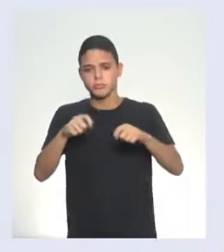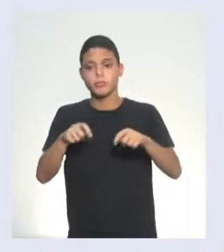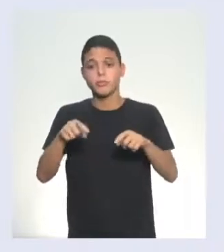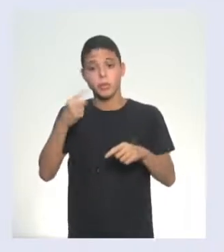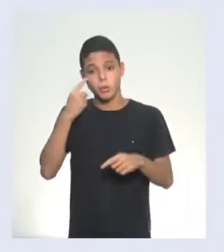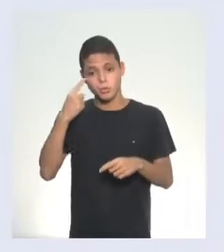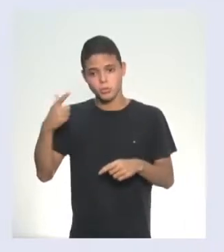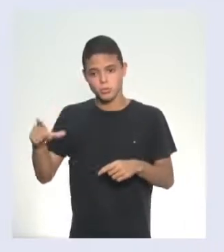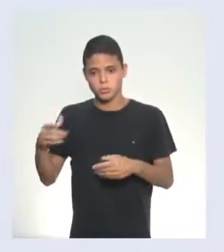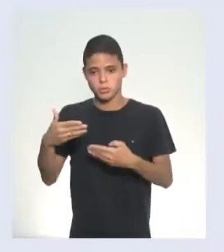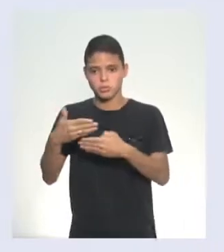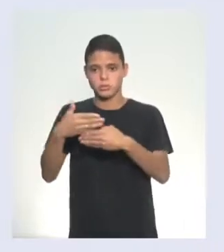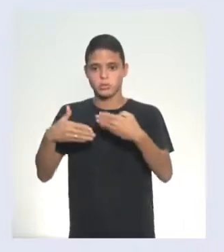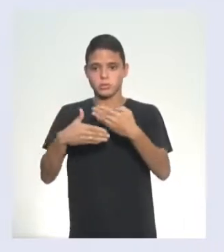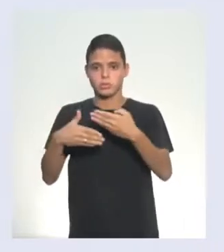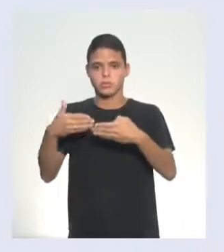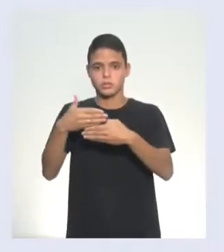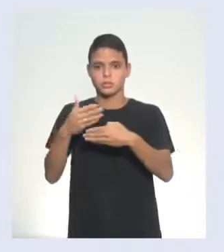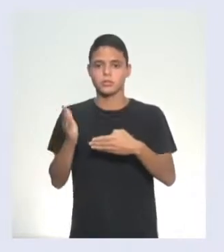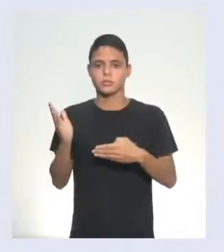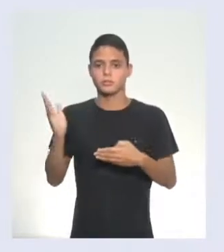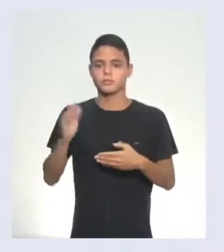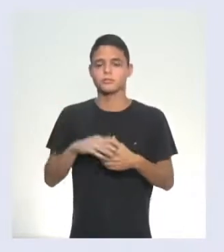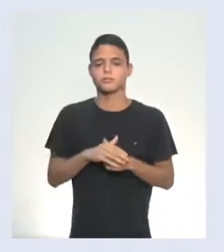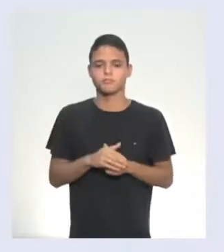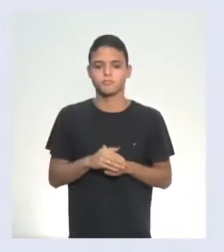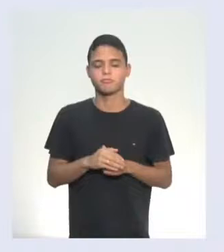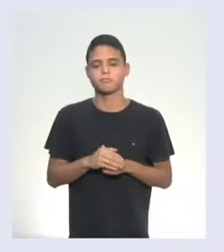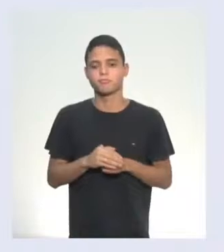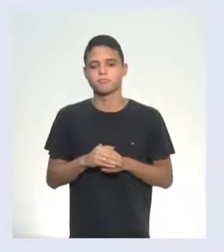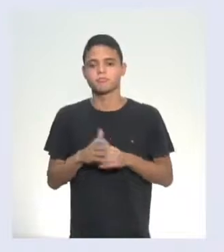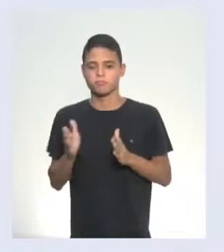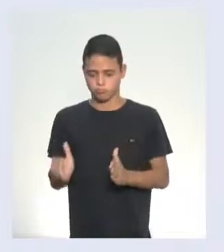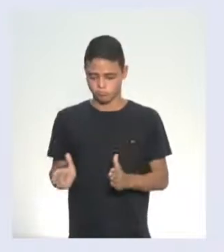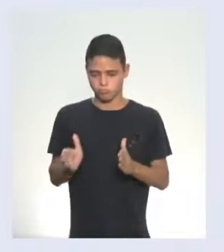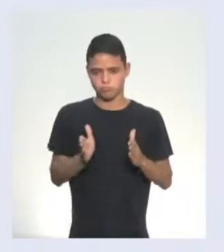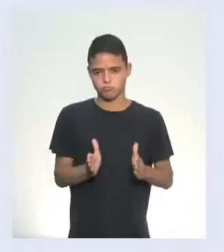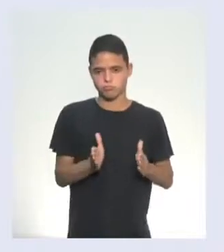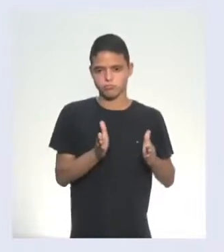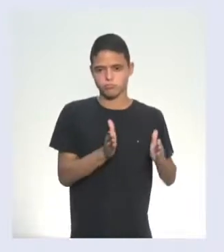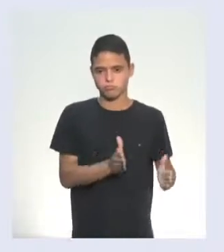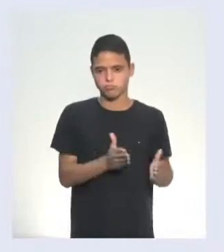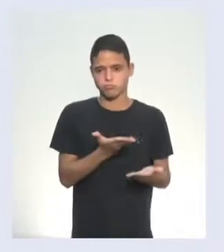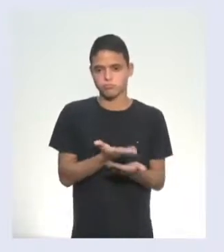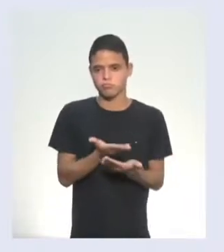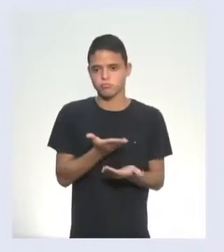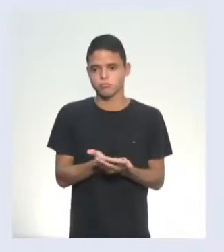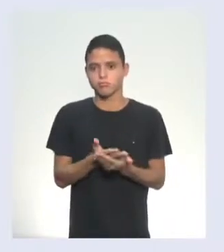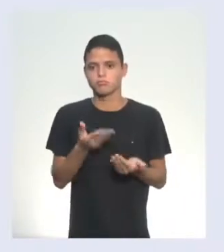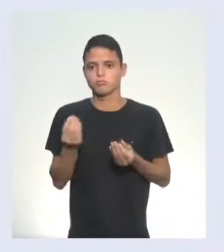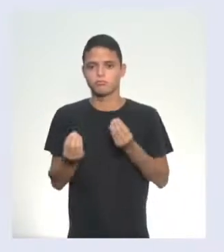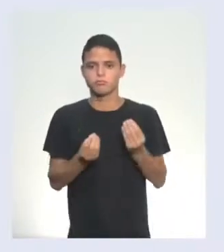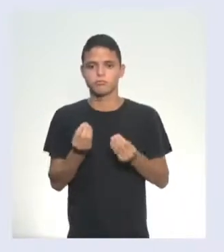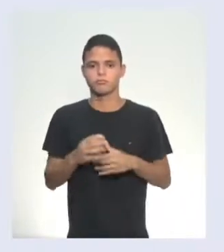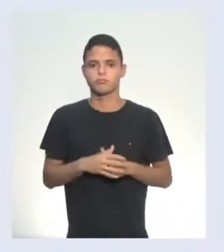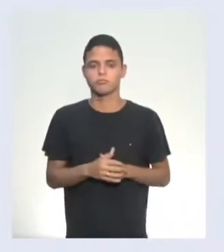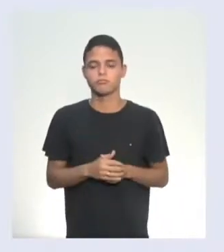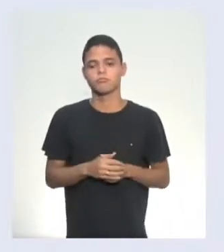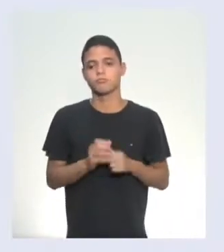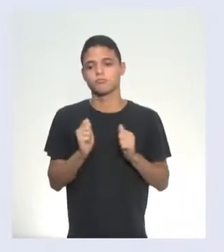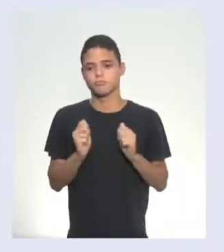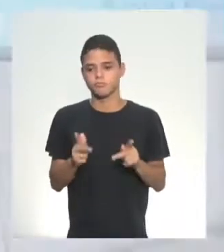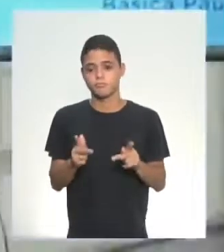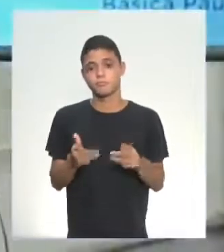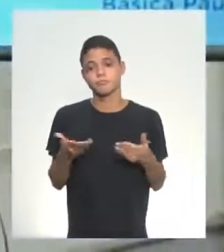favor. Aqui nós temos uma ordem cronológica de como a gente vai trabalhar na aula de hoje, ok? Bem, eu ainda não